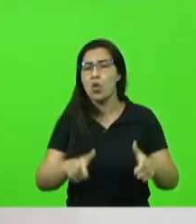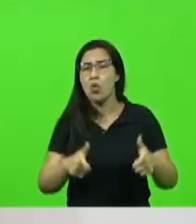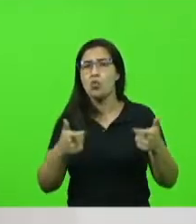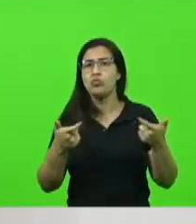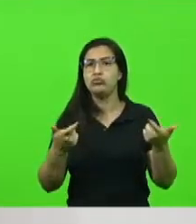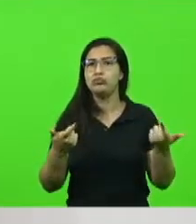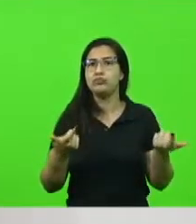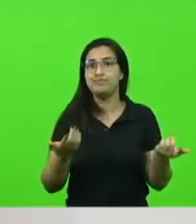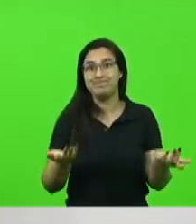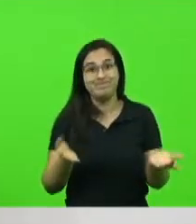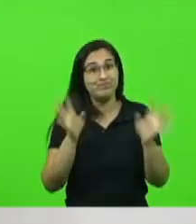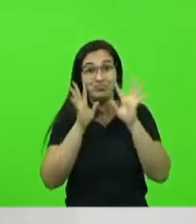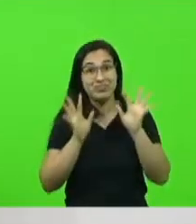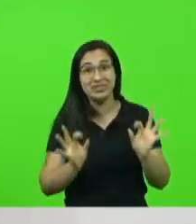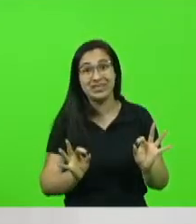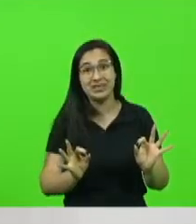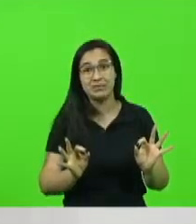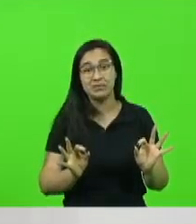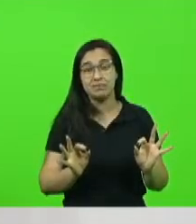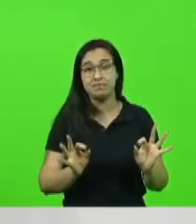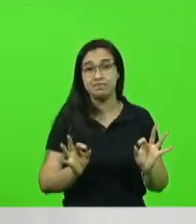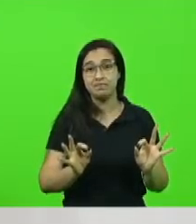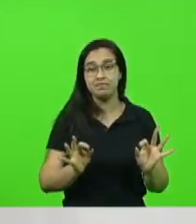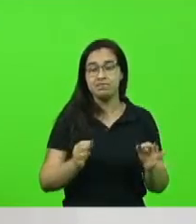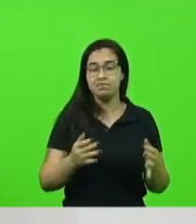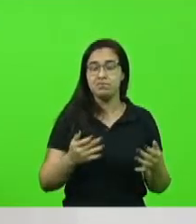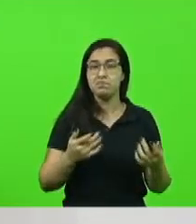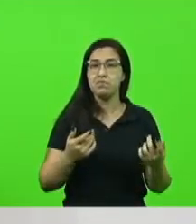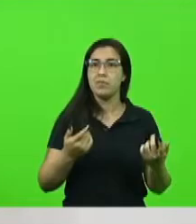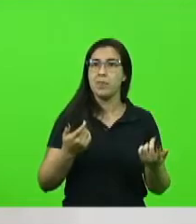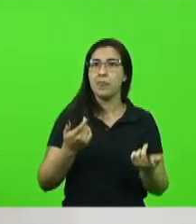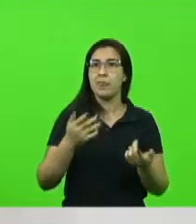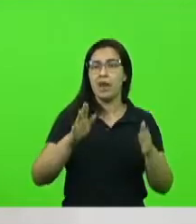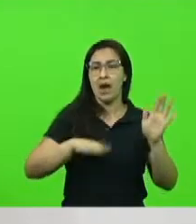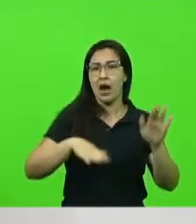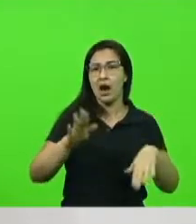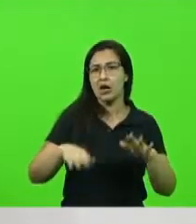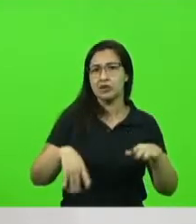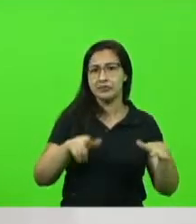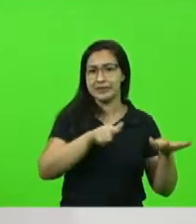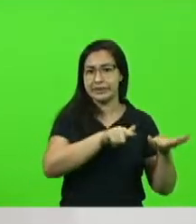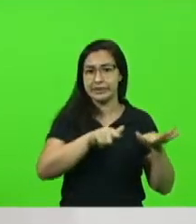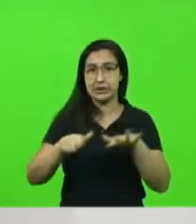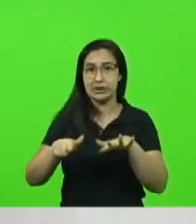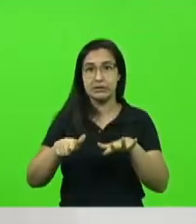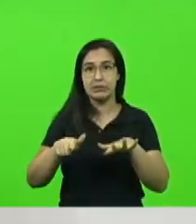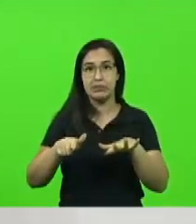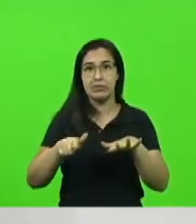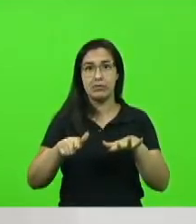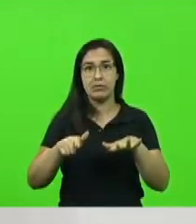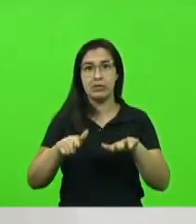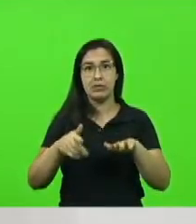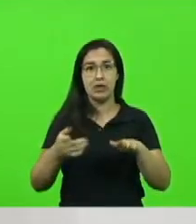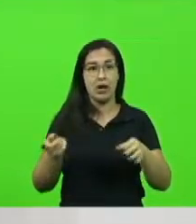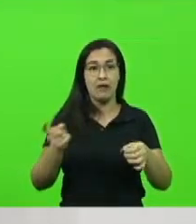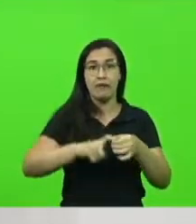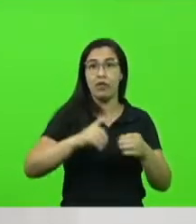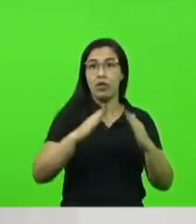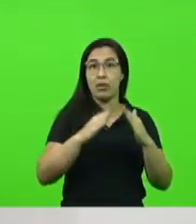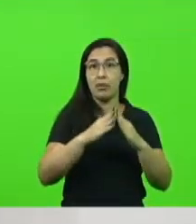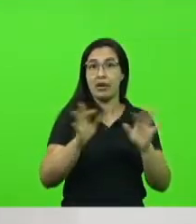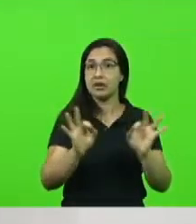filhos. Sabemos que as pessoas trabalham, viajam, às vezes ficam a semana fora de casa, mas tem que ter um